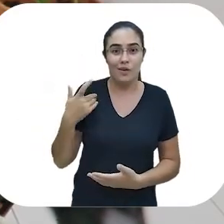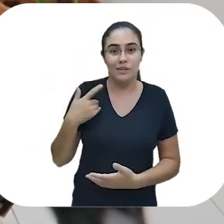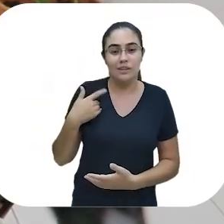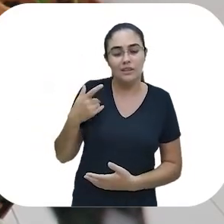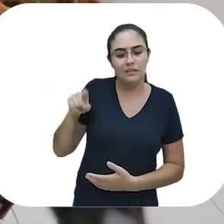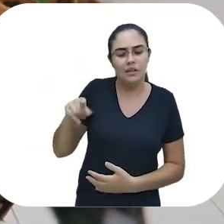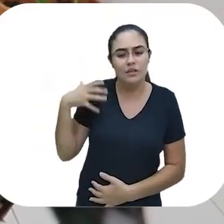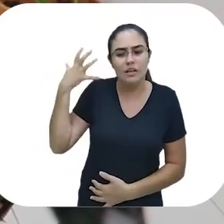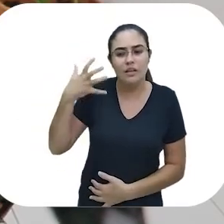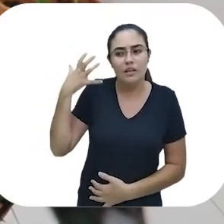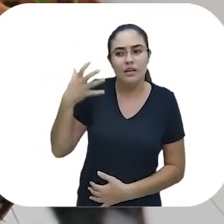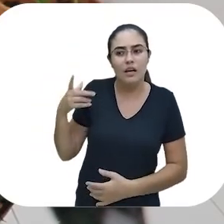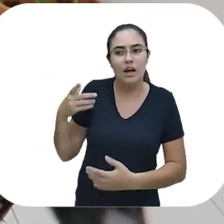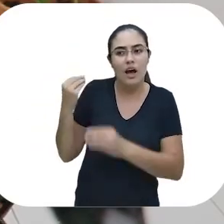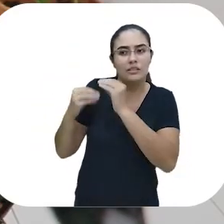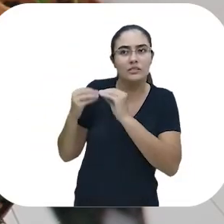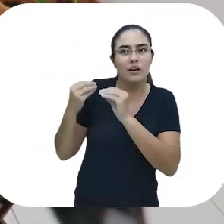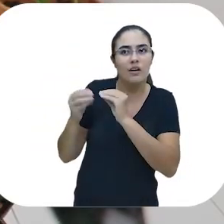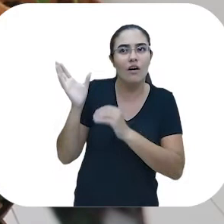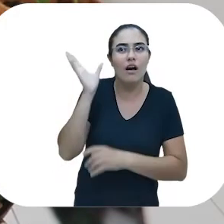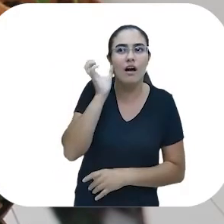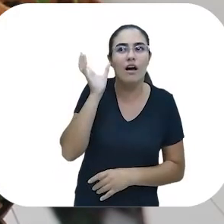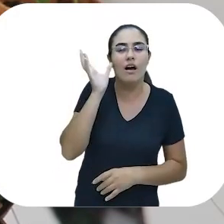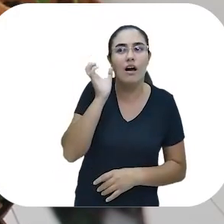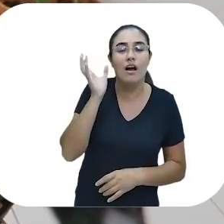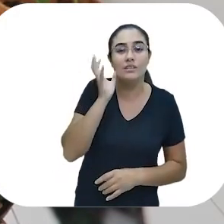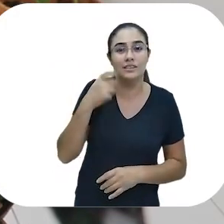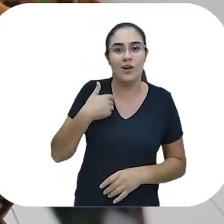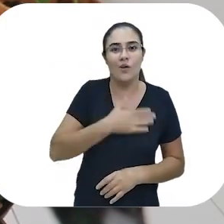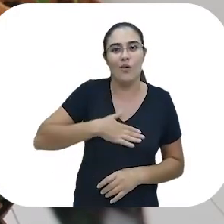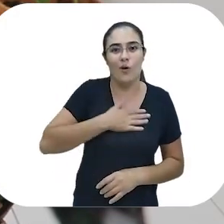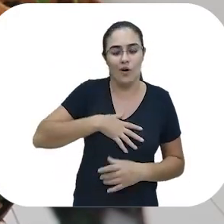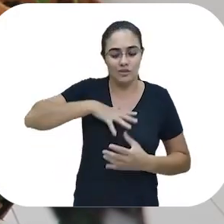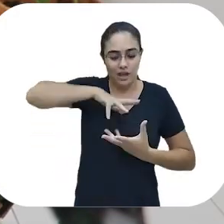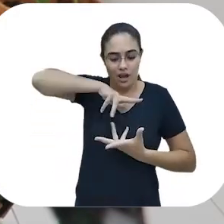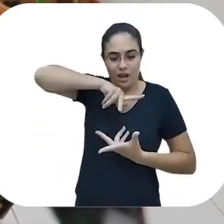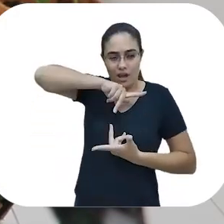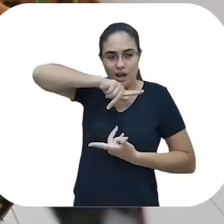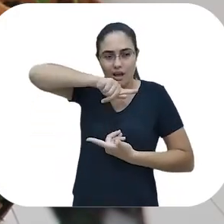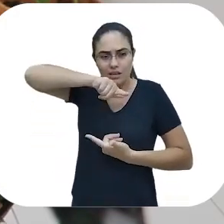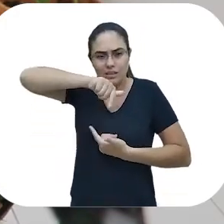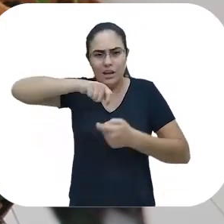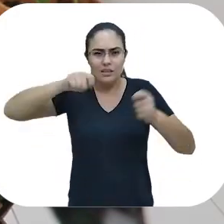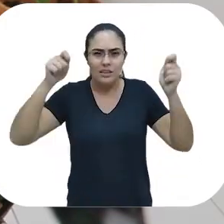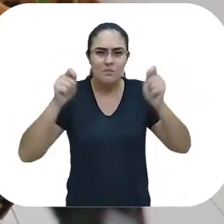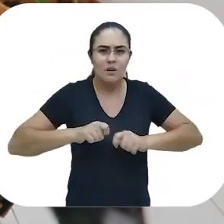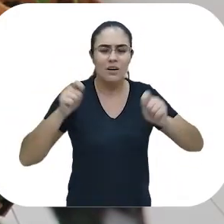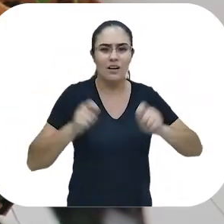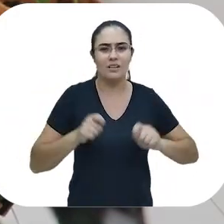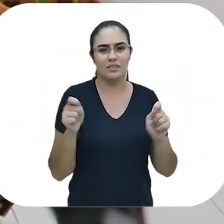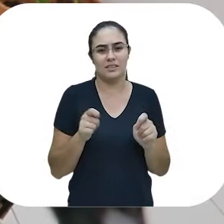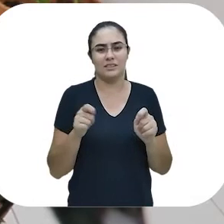assim, e lembro que já gostava de um universo assim imenso de possibilidades de músicas,